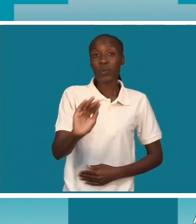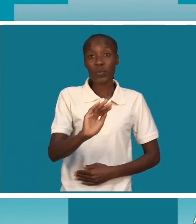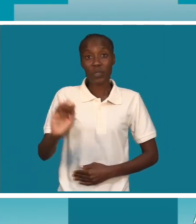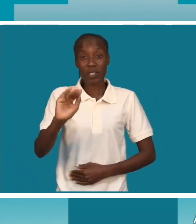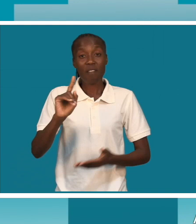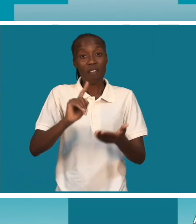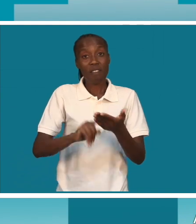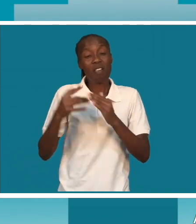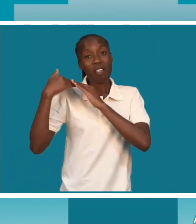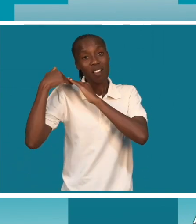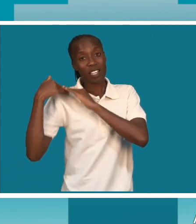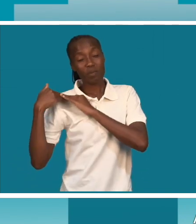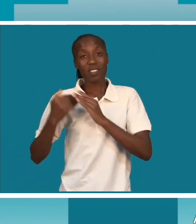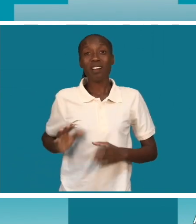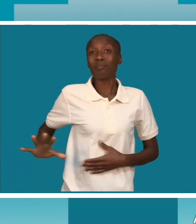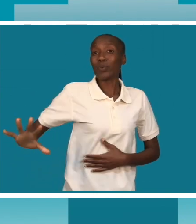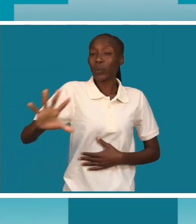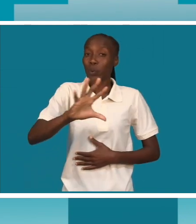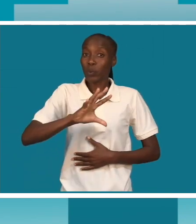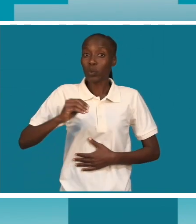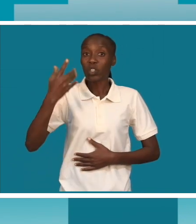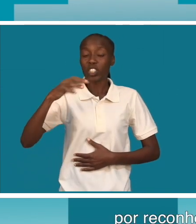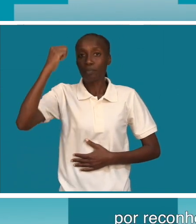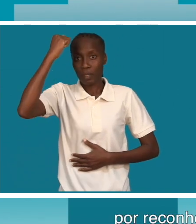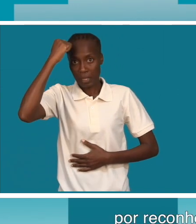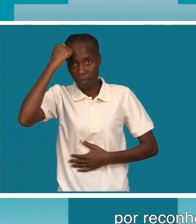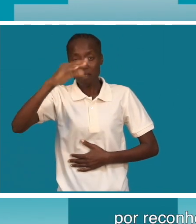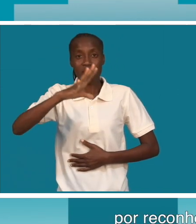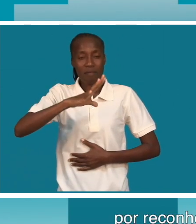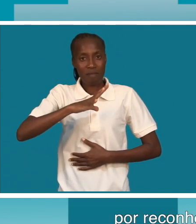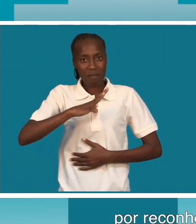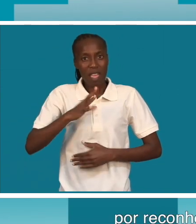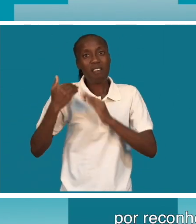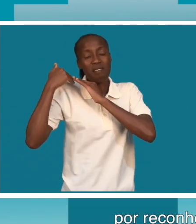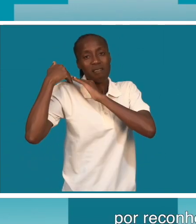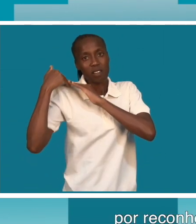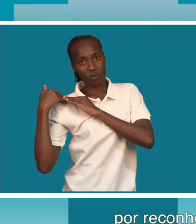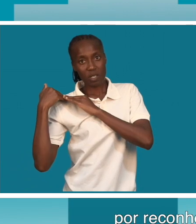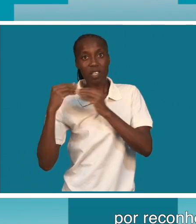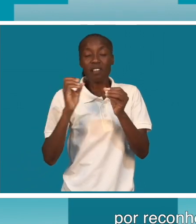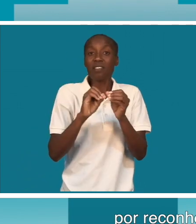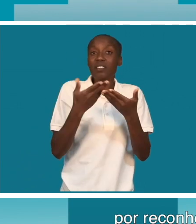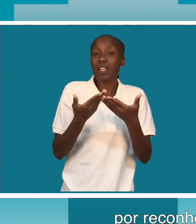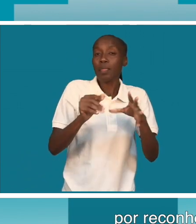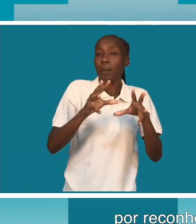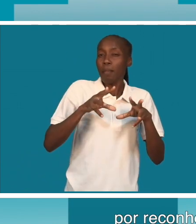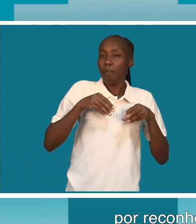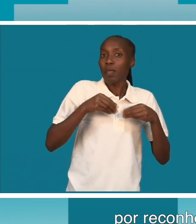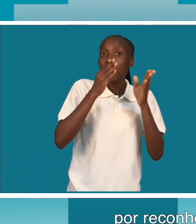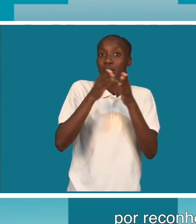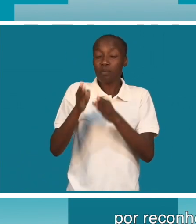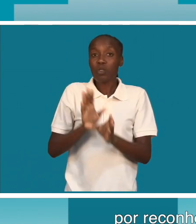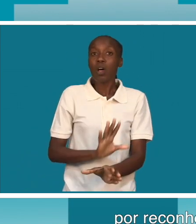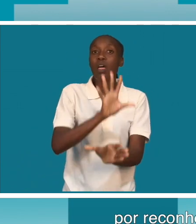social é uma responsabilidade de todos por reconhecer que tem o potencial de permitir que as